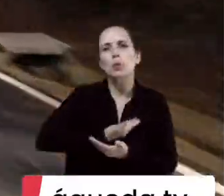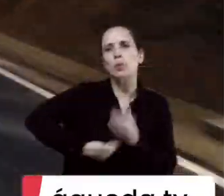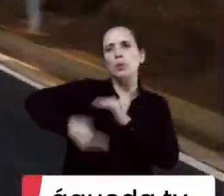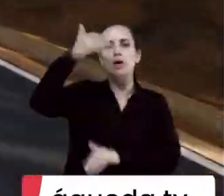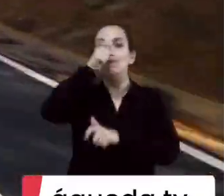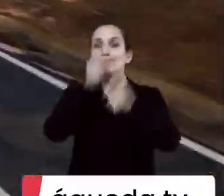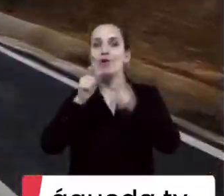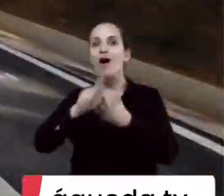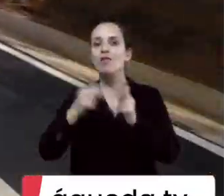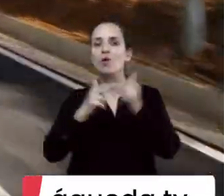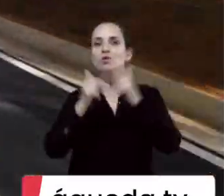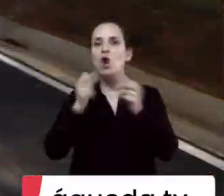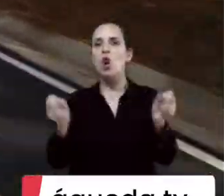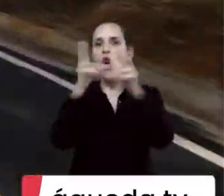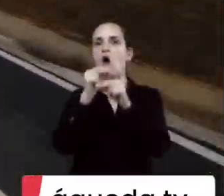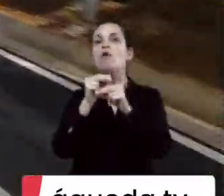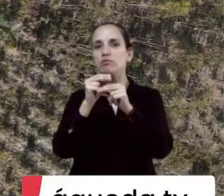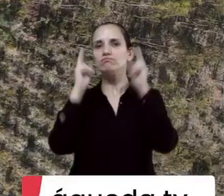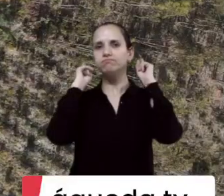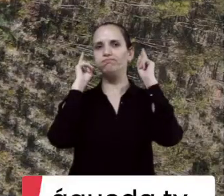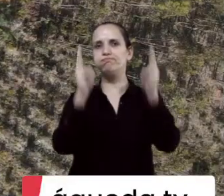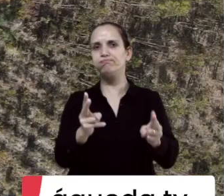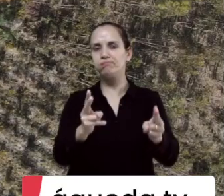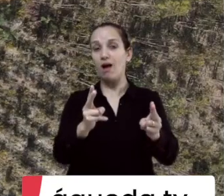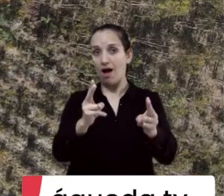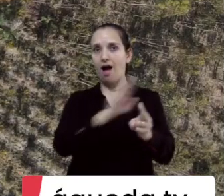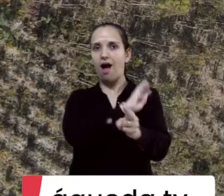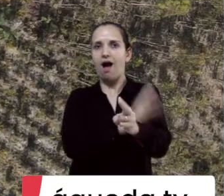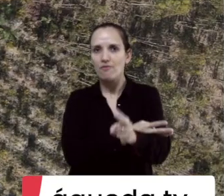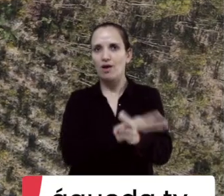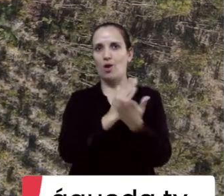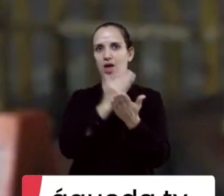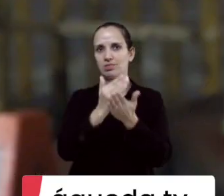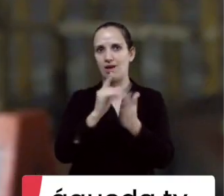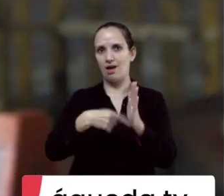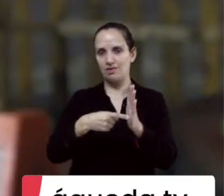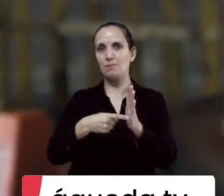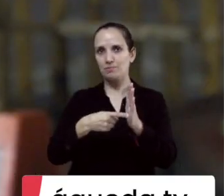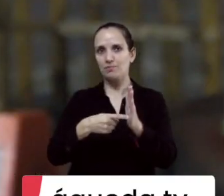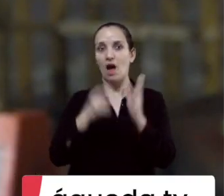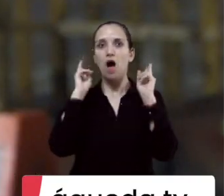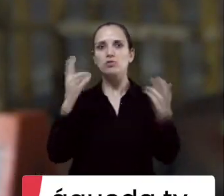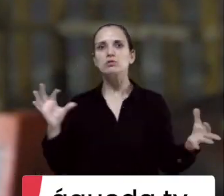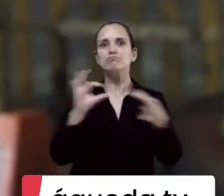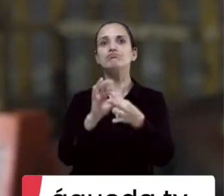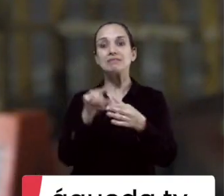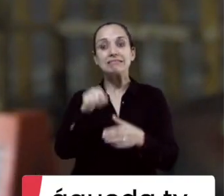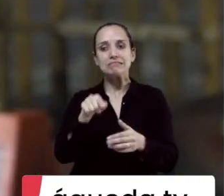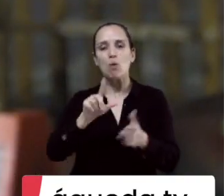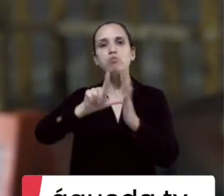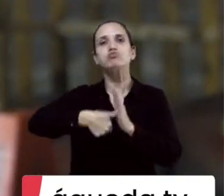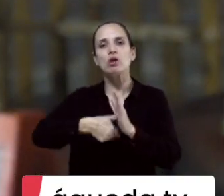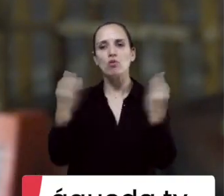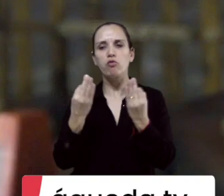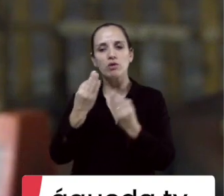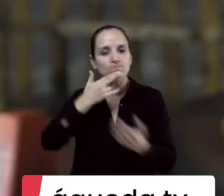população aguedense, a construção de uma nova ligação viária entre Águeda e Aveiro, com ligações às autoestradas. O projeto de execução está